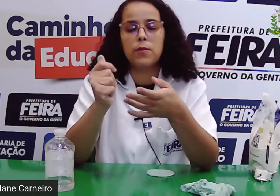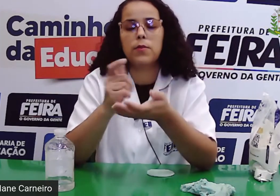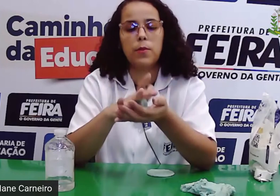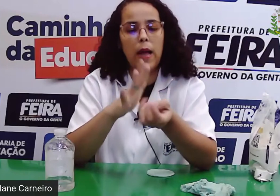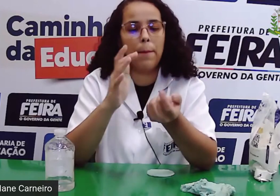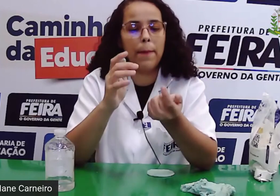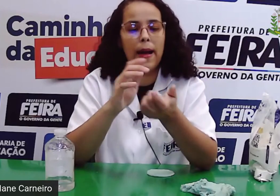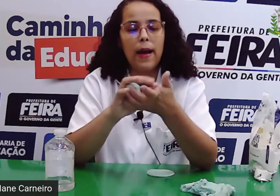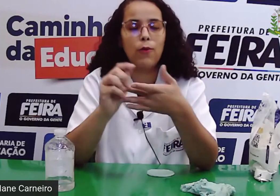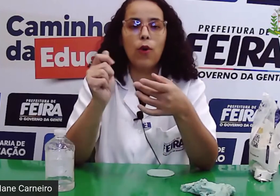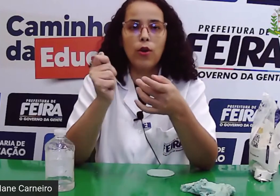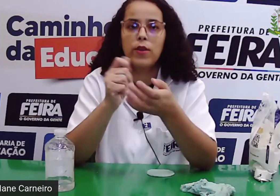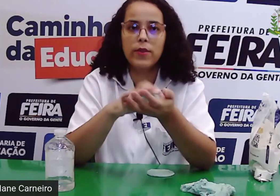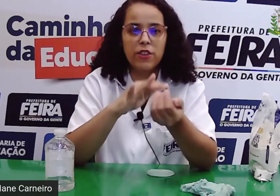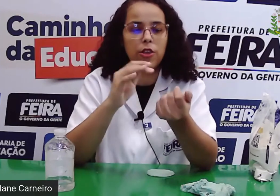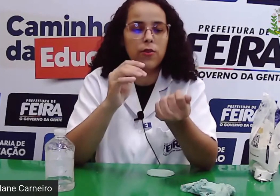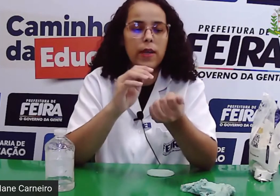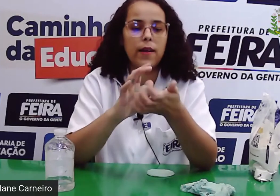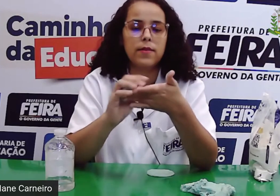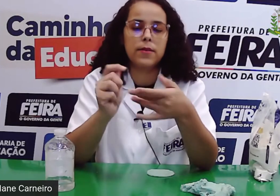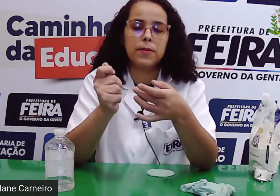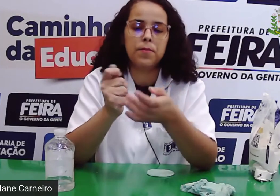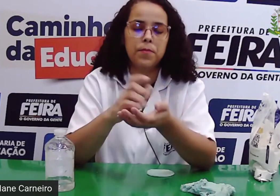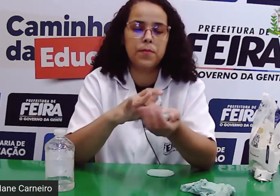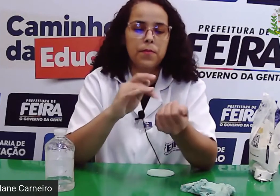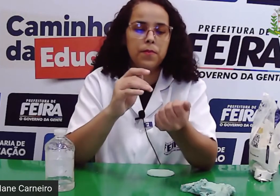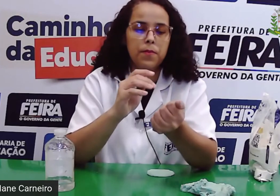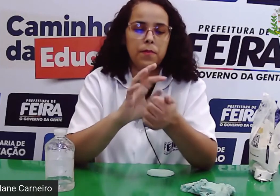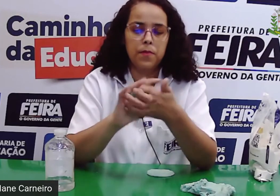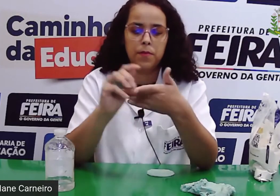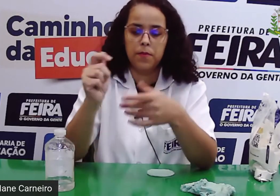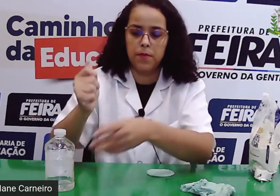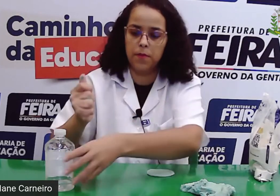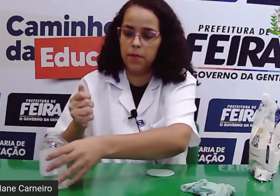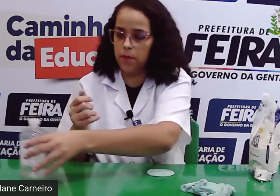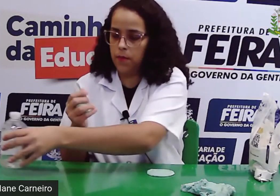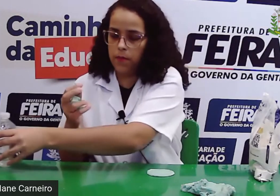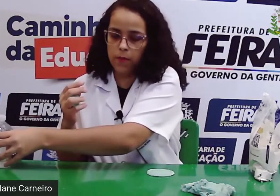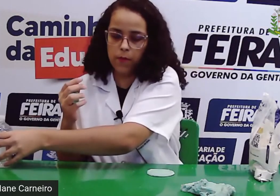prof? O óleo não deixa grudar.